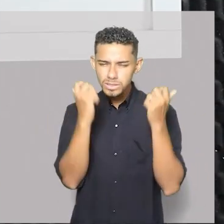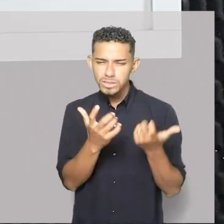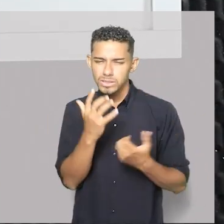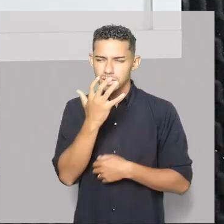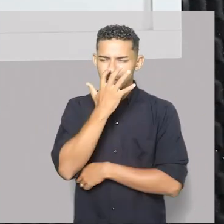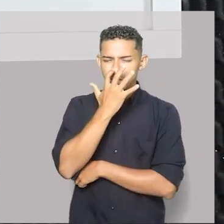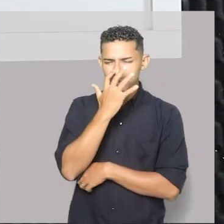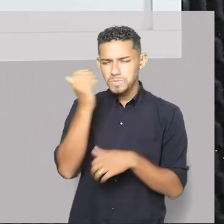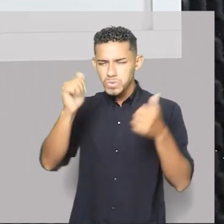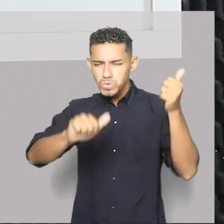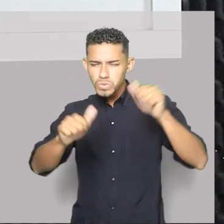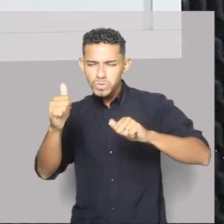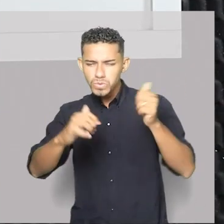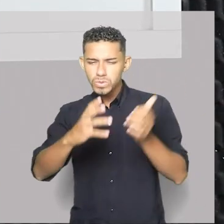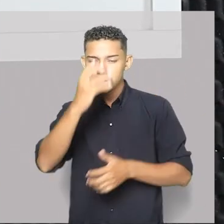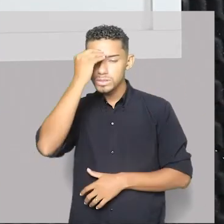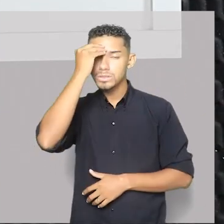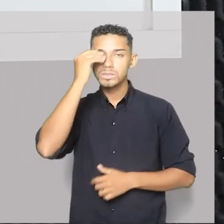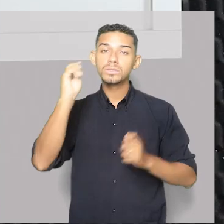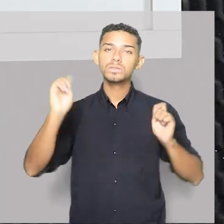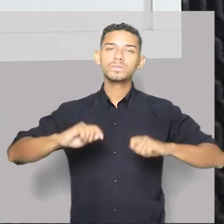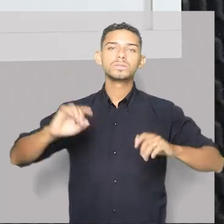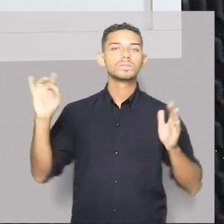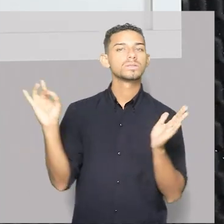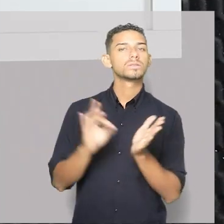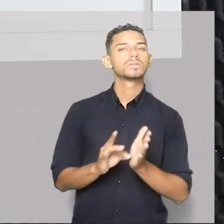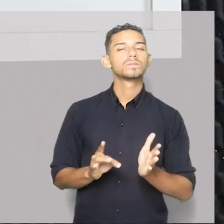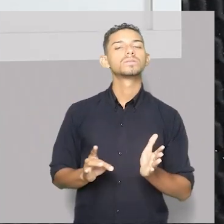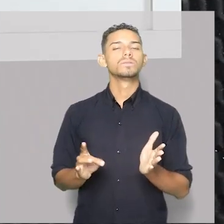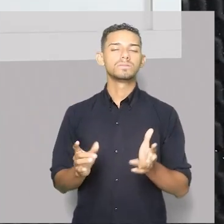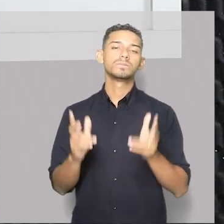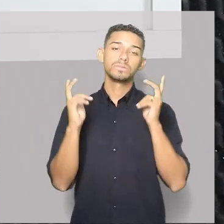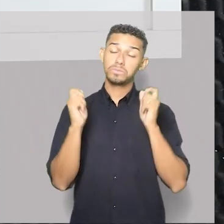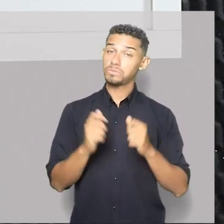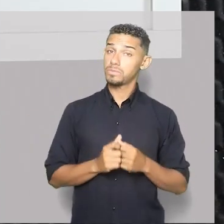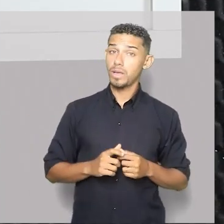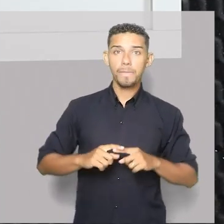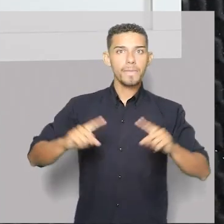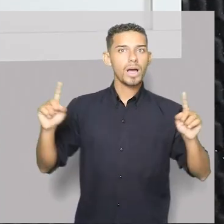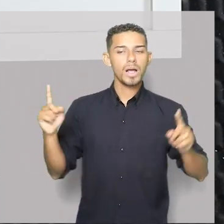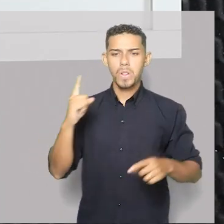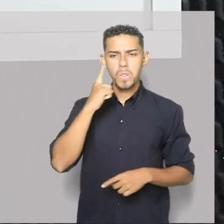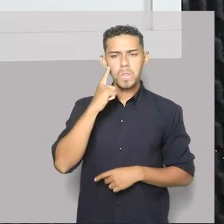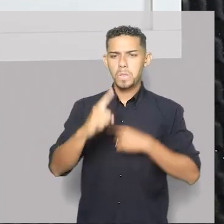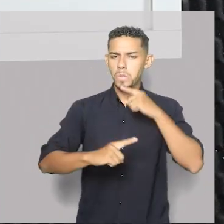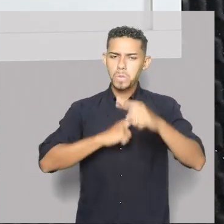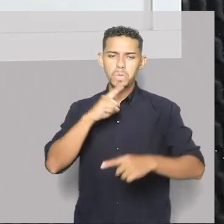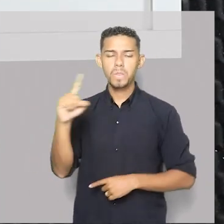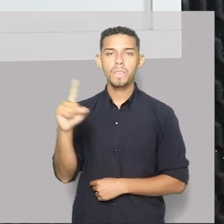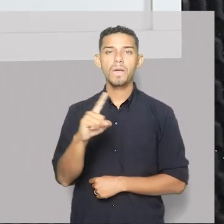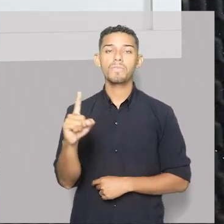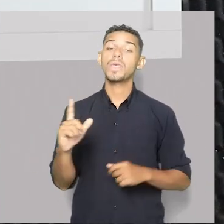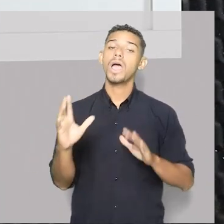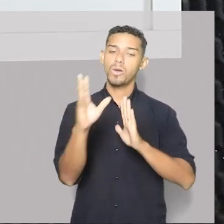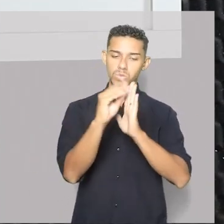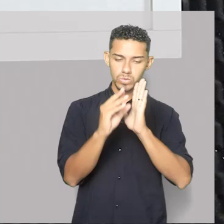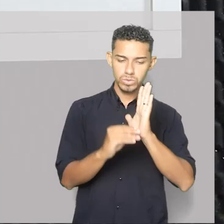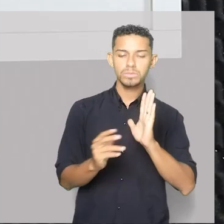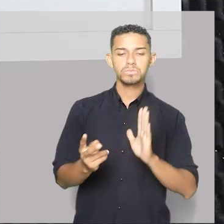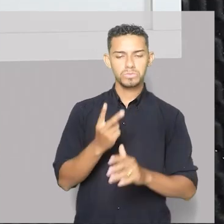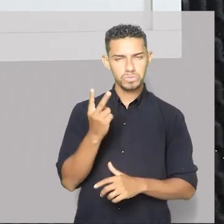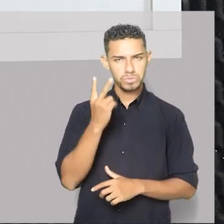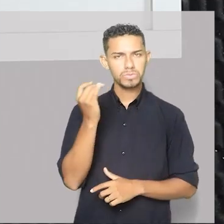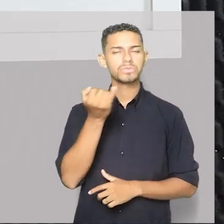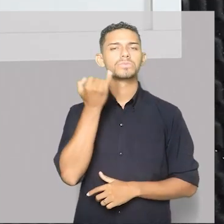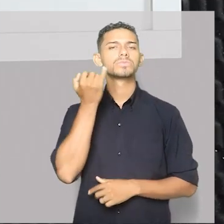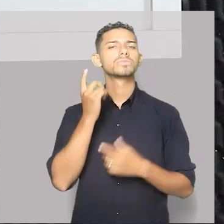tem que fazer, e de fato, né? A gente tem que fazer bastante interpretação, mas sem dúvida é um conteúdo muito relevante para a